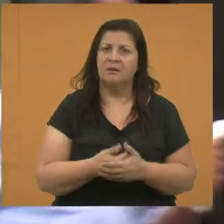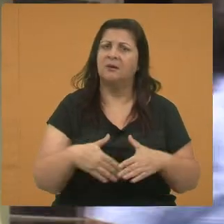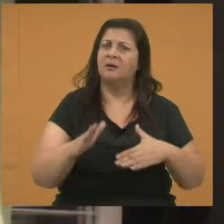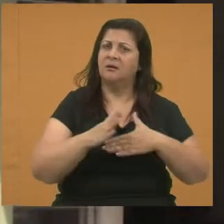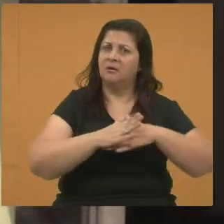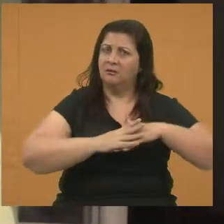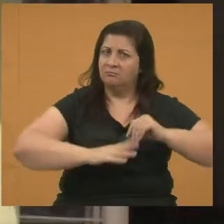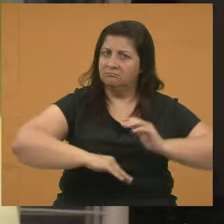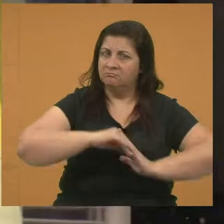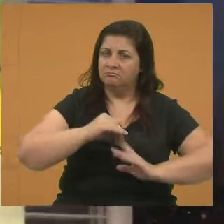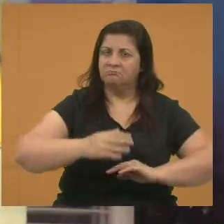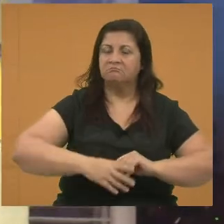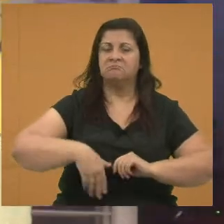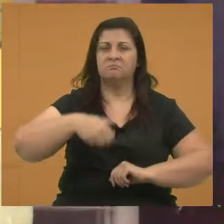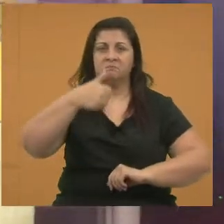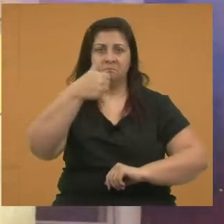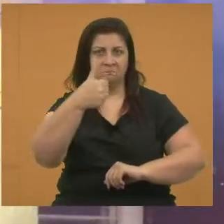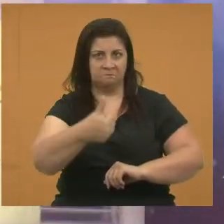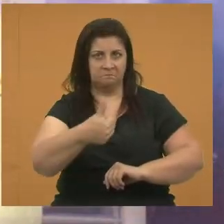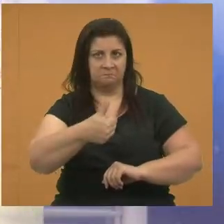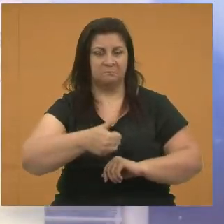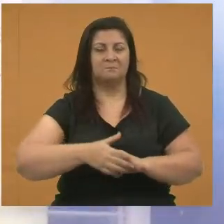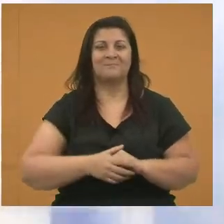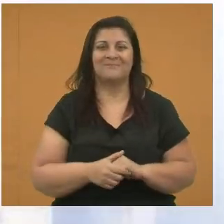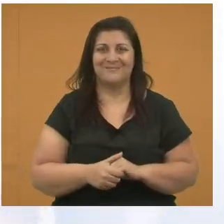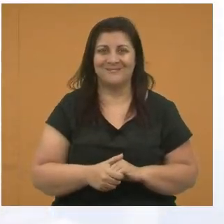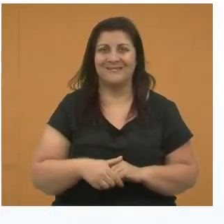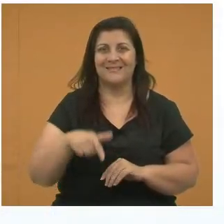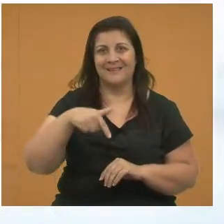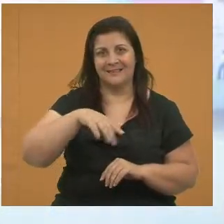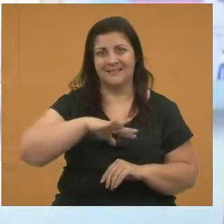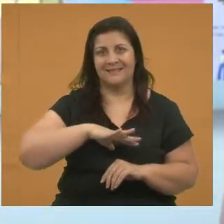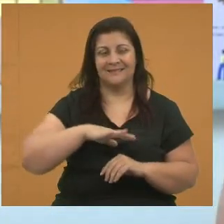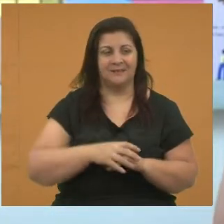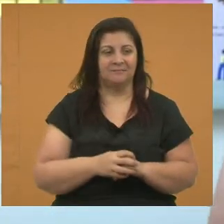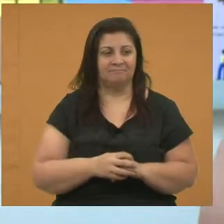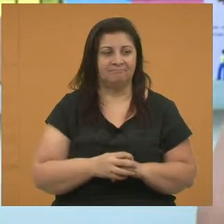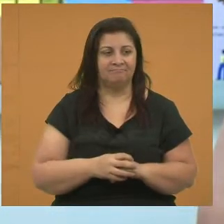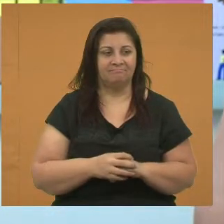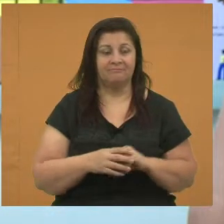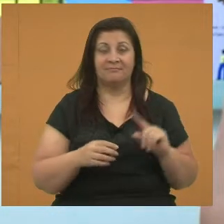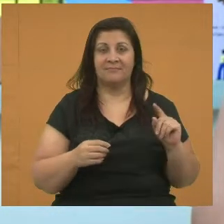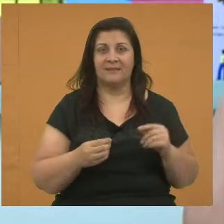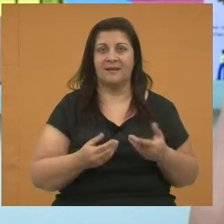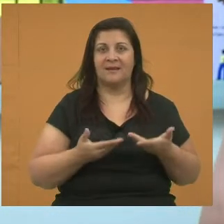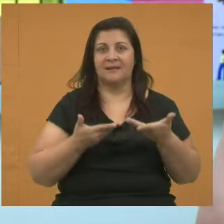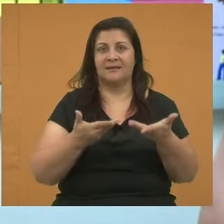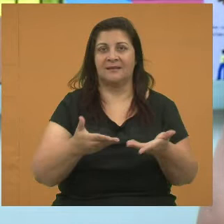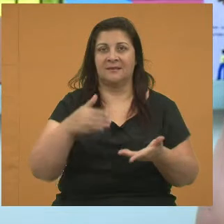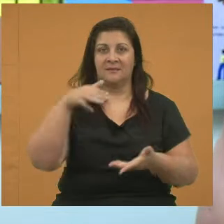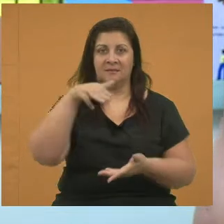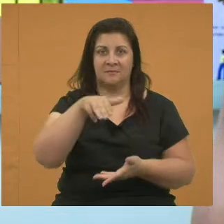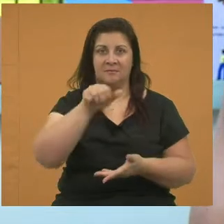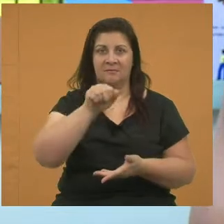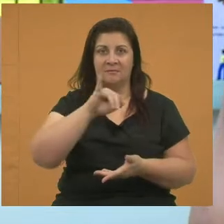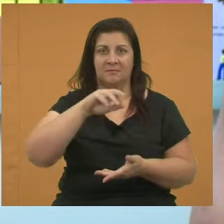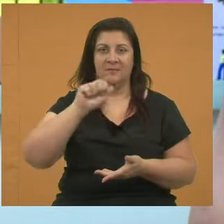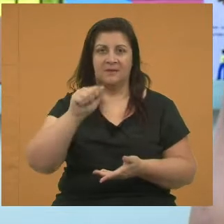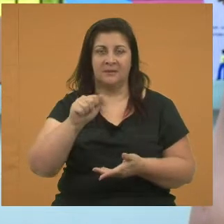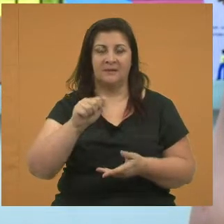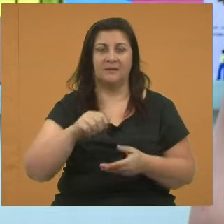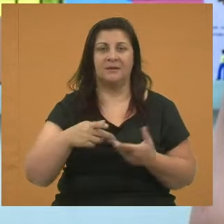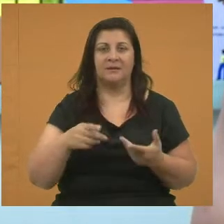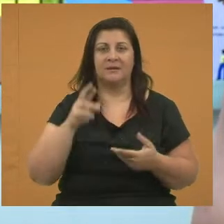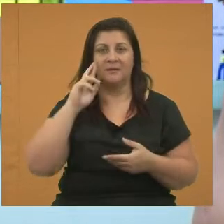tratamento adequado, de excelência, no nosso município. Eu acho que a Maria, né, a Maria Bernadette, que é a dona